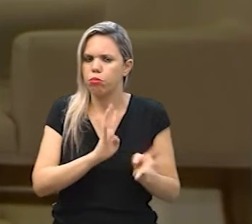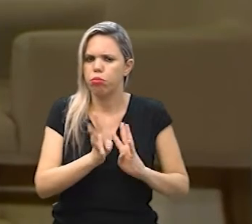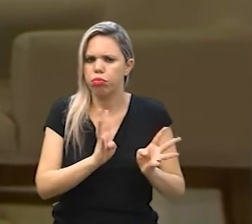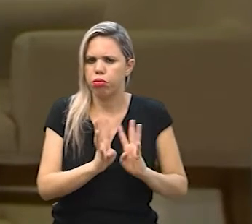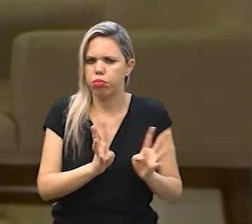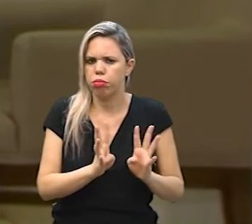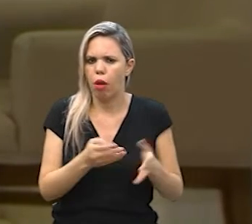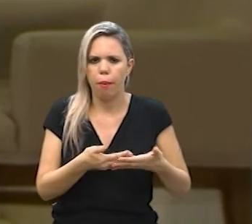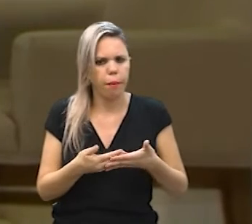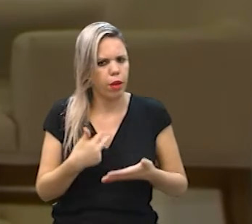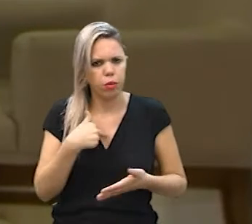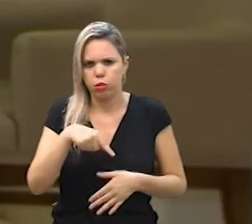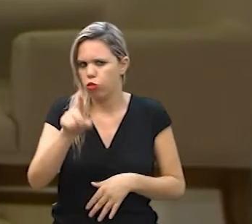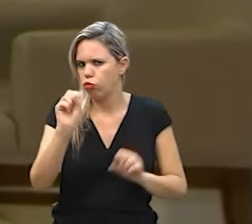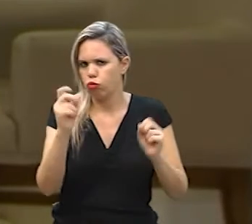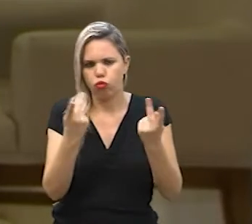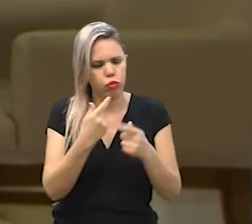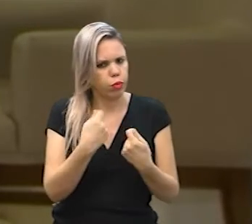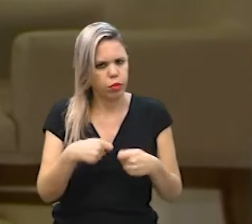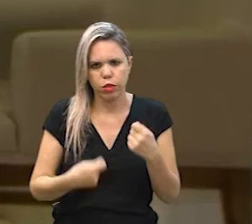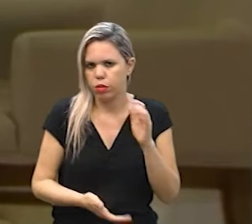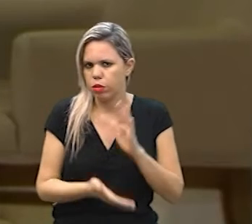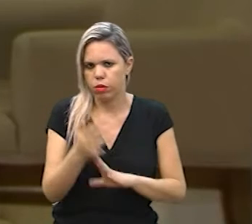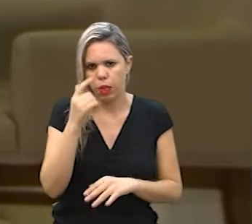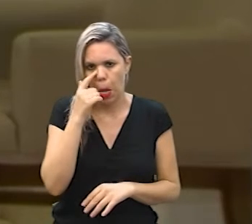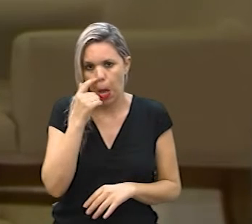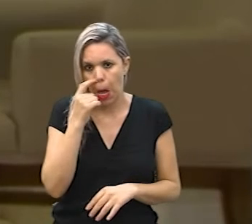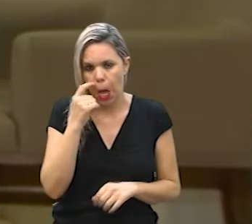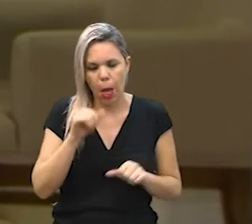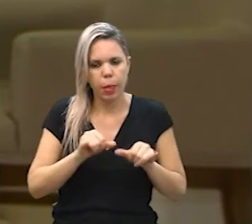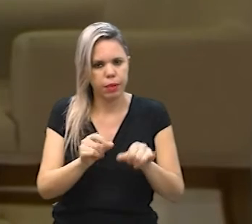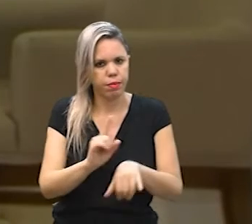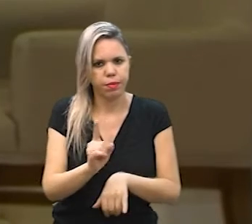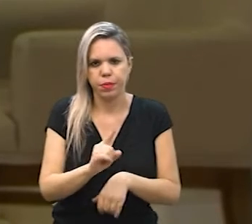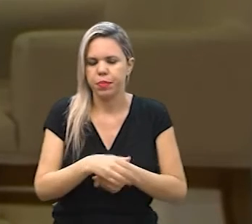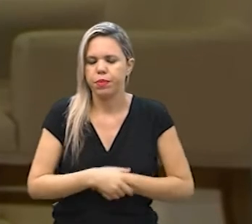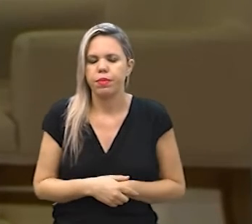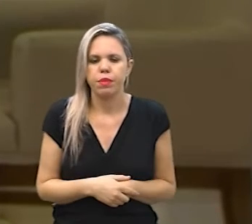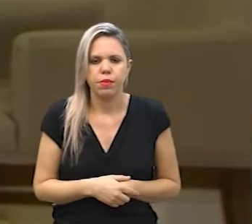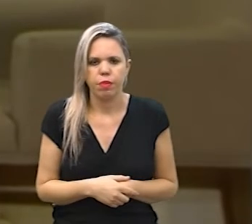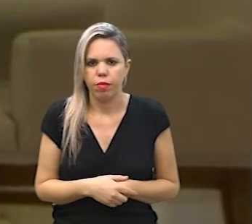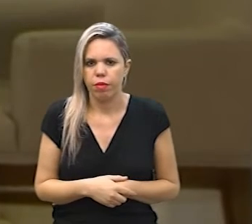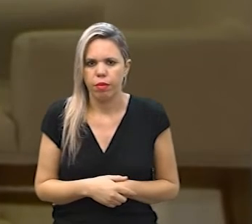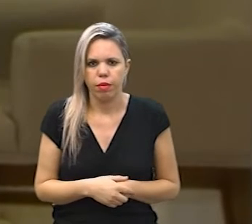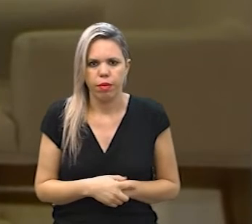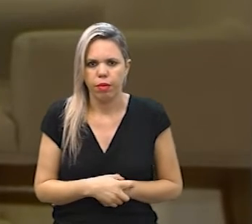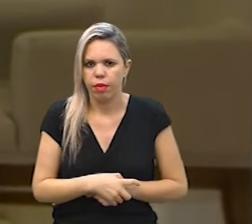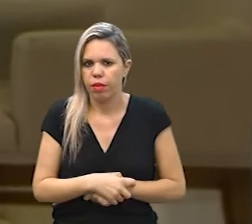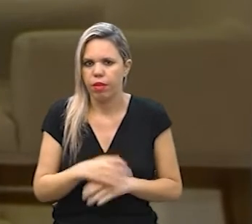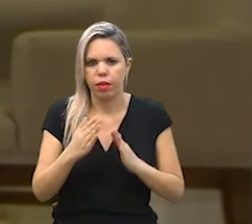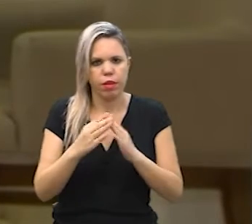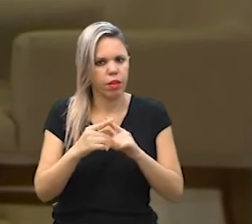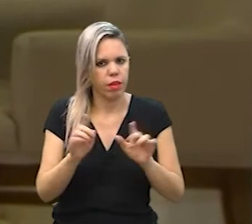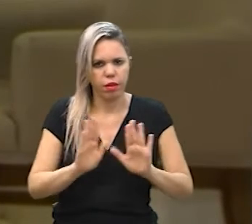aglomeração. Um bebê não deve ir no shopping, um bebê não deve ir no supermercado, nem